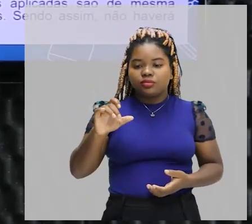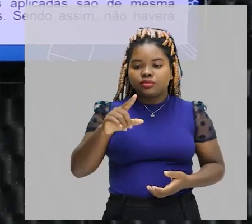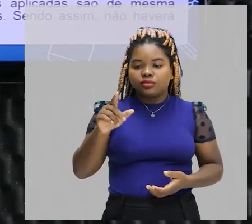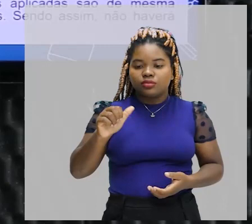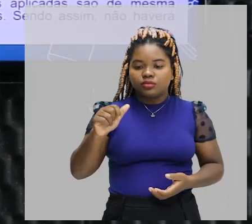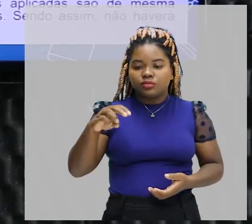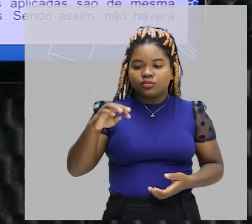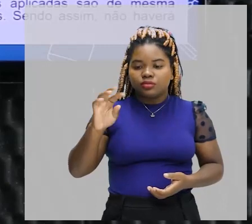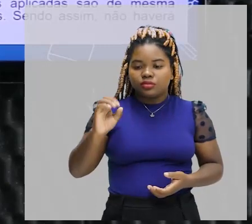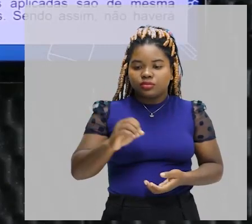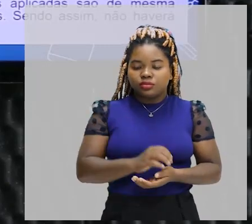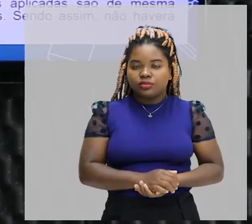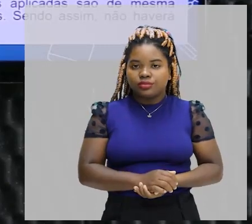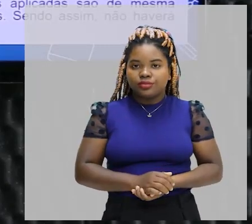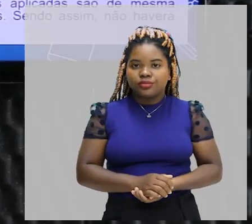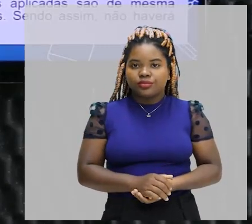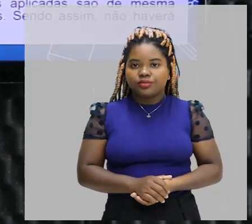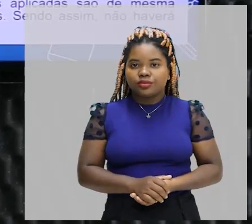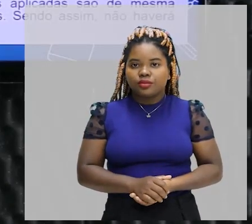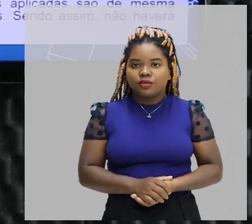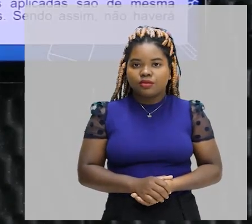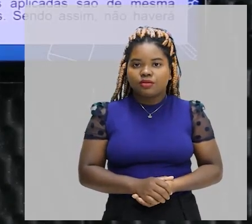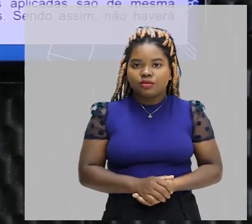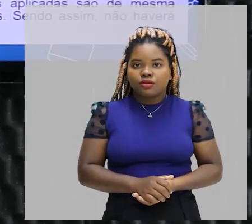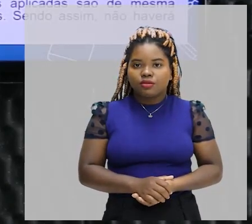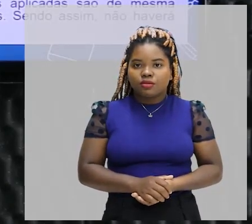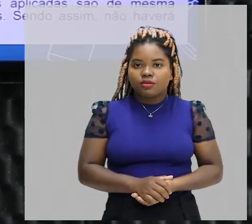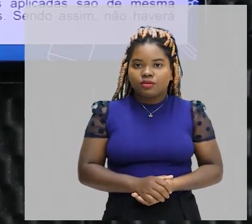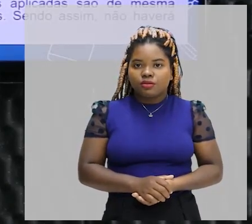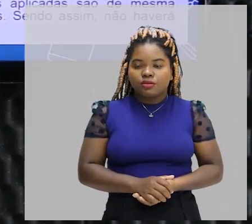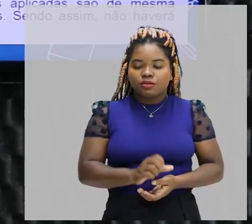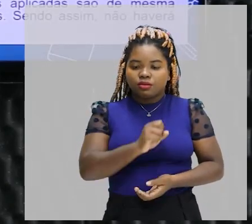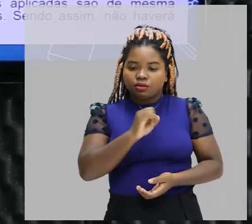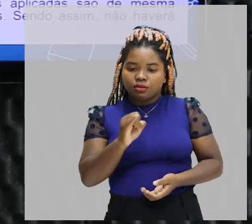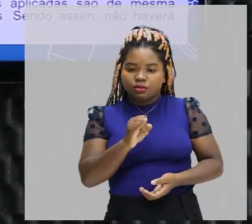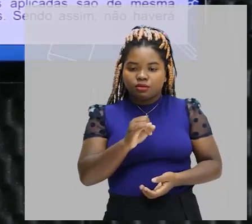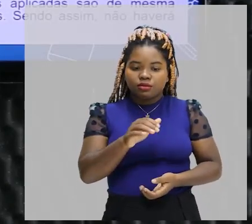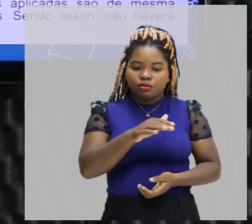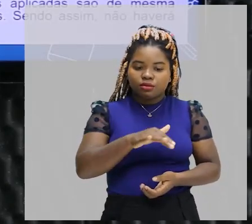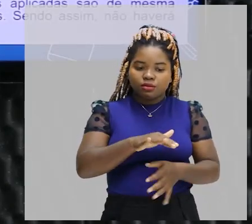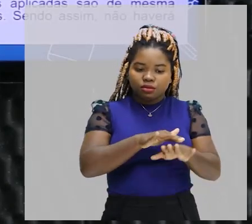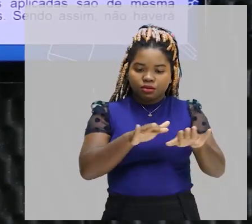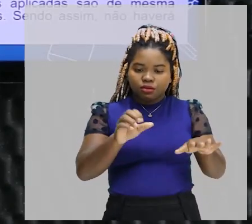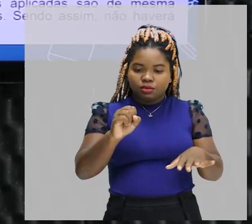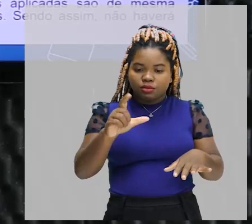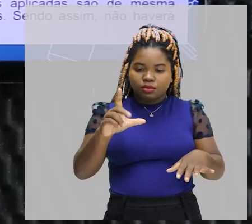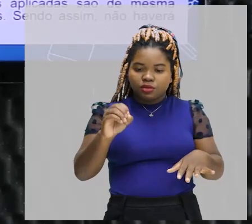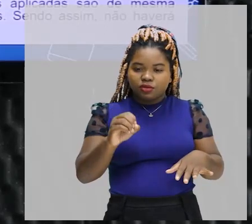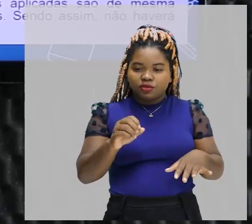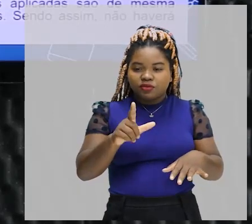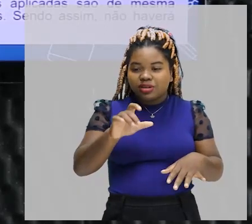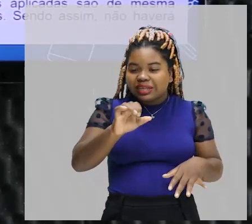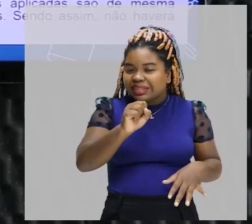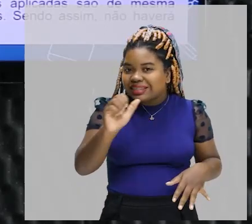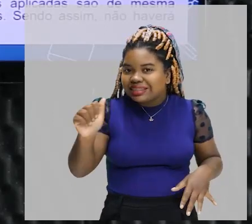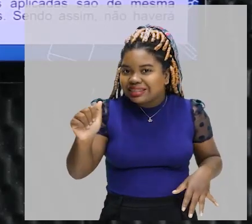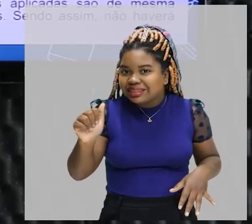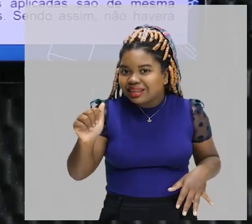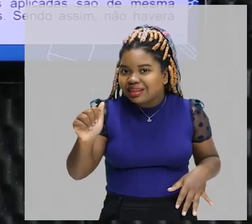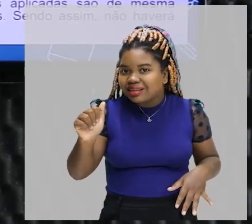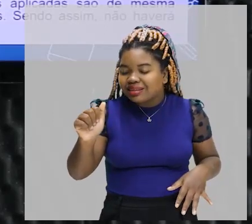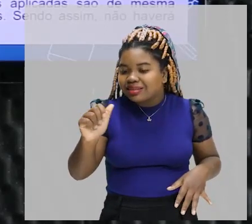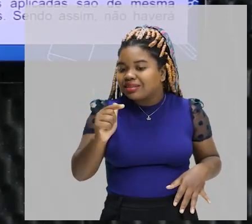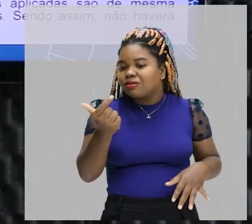força de atrito é ligada justamente a esse deslizamento. Se o solo ou a estrutura for muito lisa, o atrito ele é